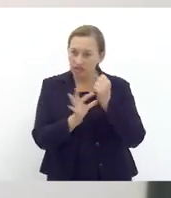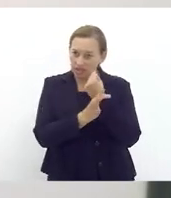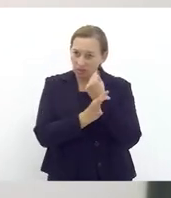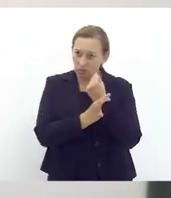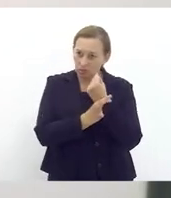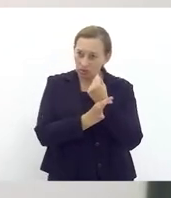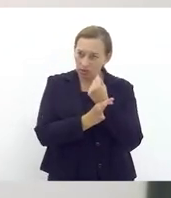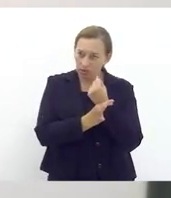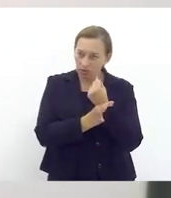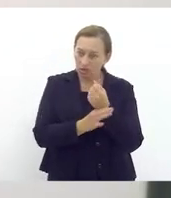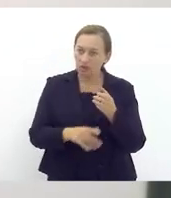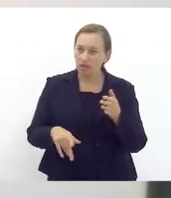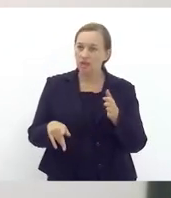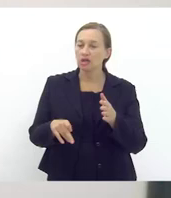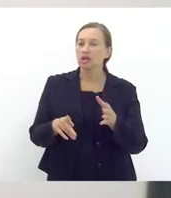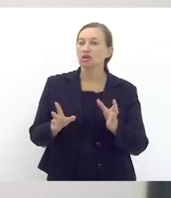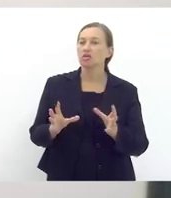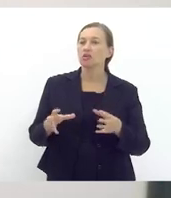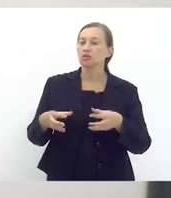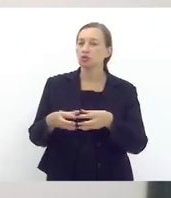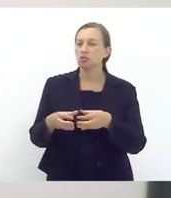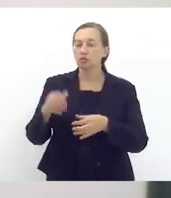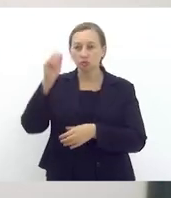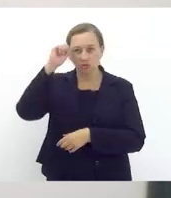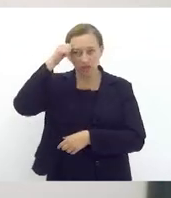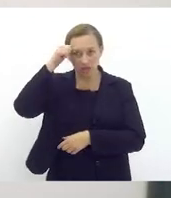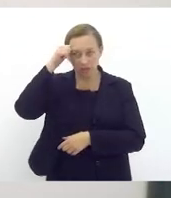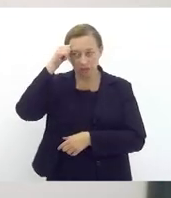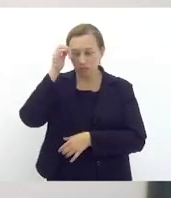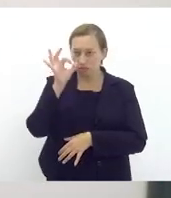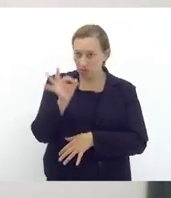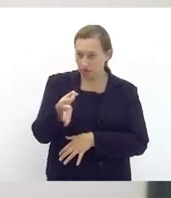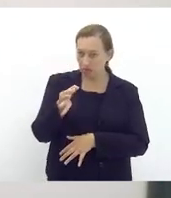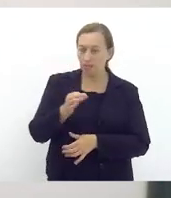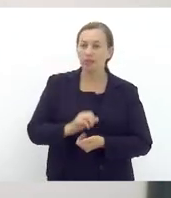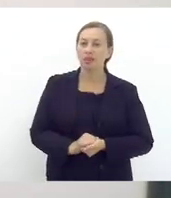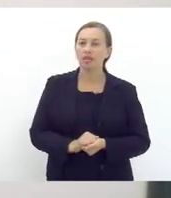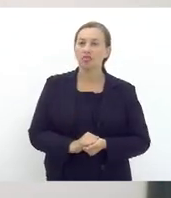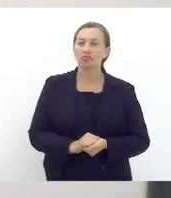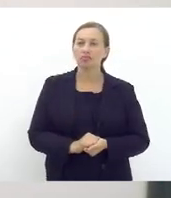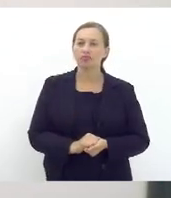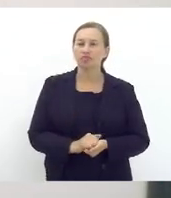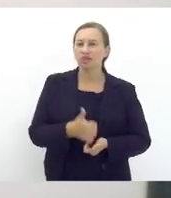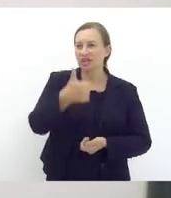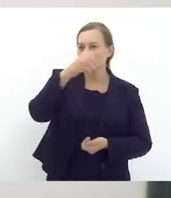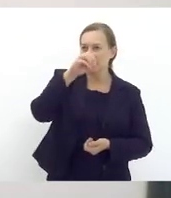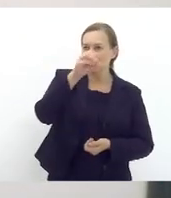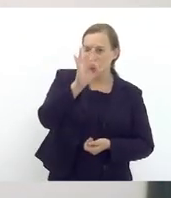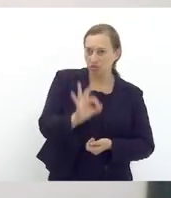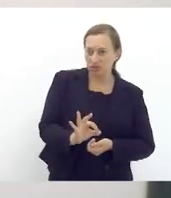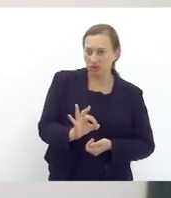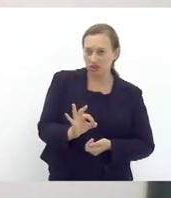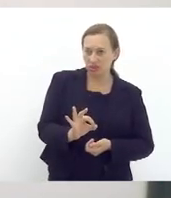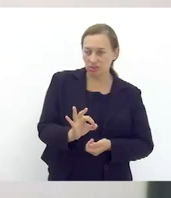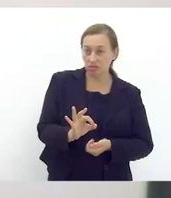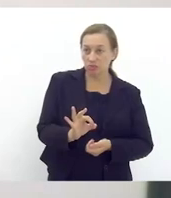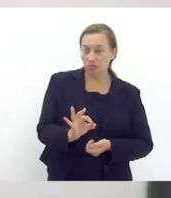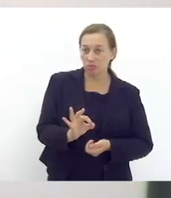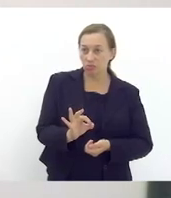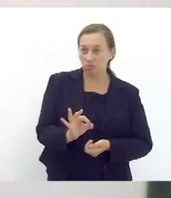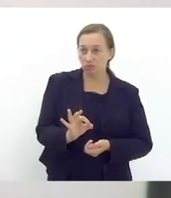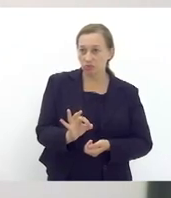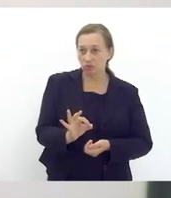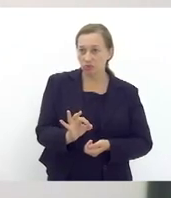da população negra no mínimo e de que 10% no mínimo